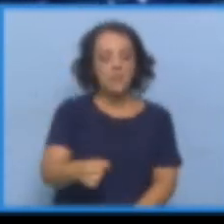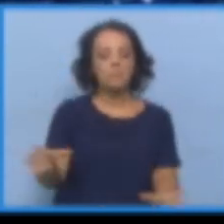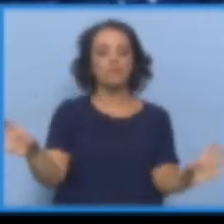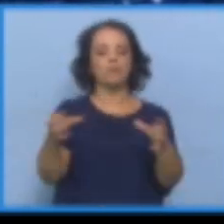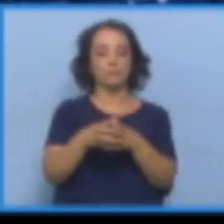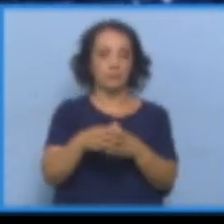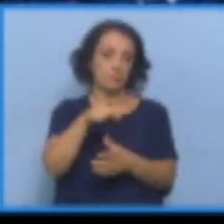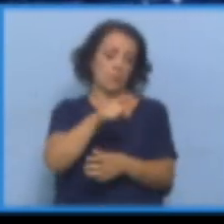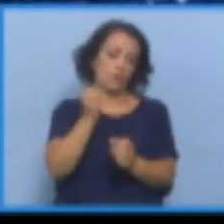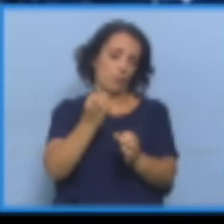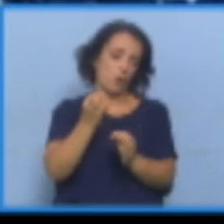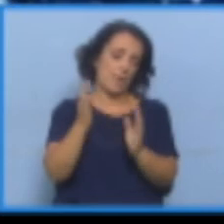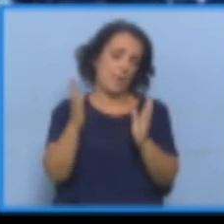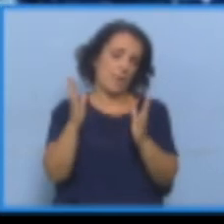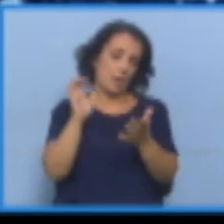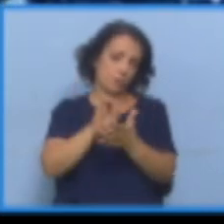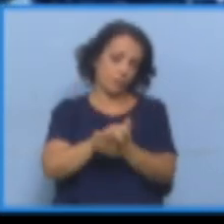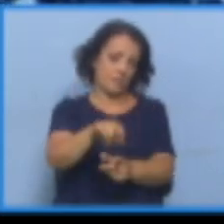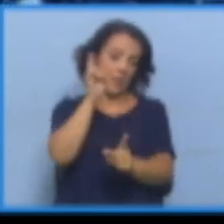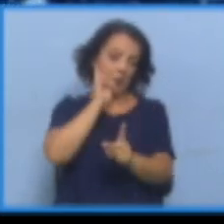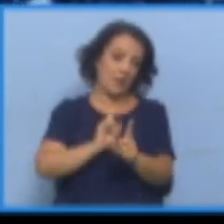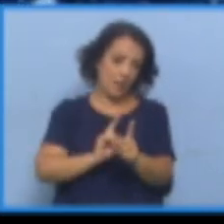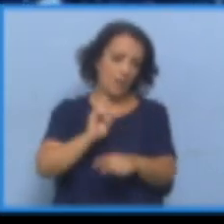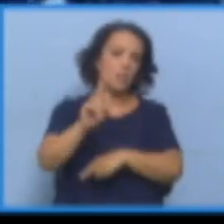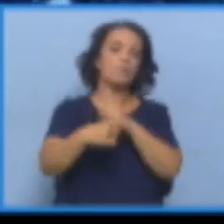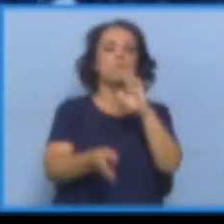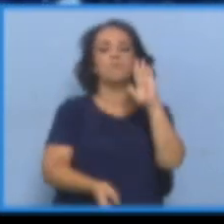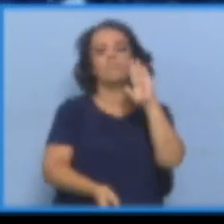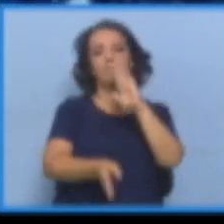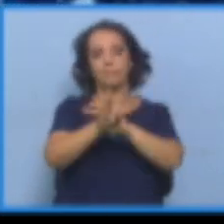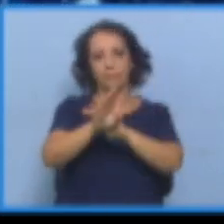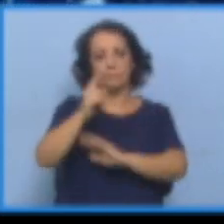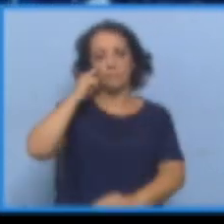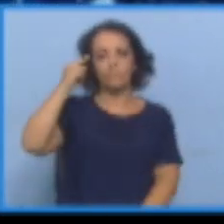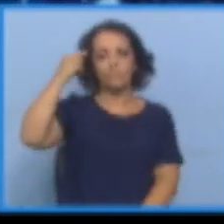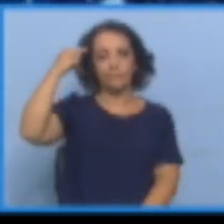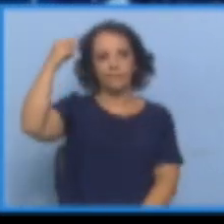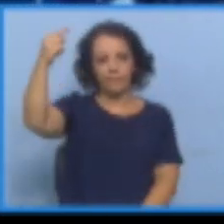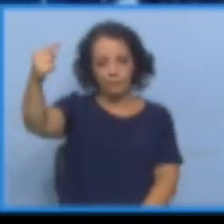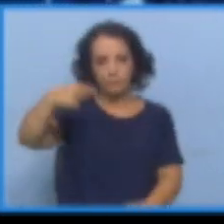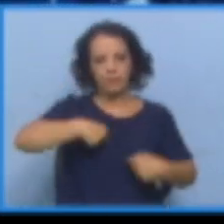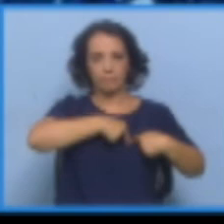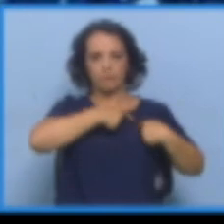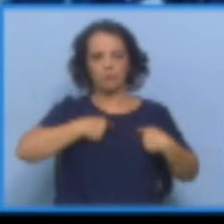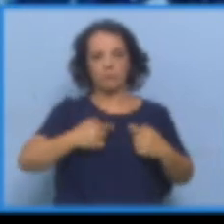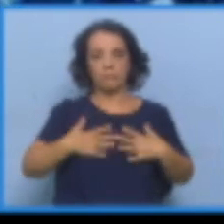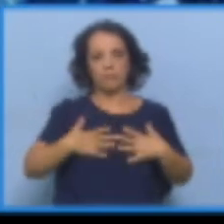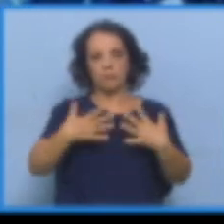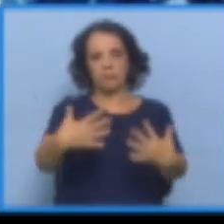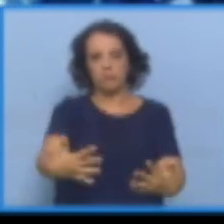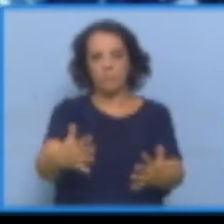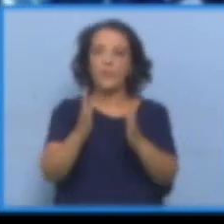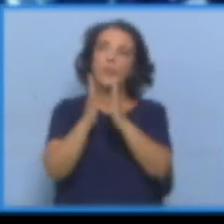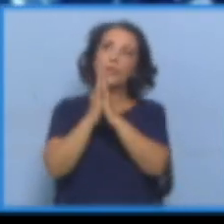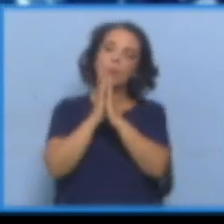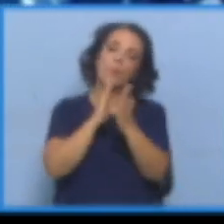casaram naquele dia e partiram em missão, tornando-se ainda mais entregues e mais fiéis àquilo que Deus